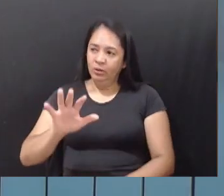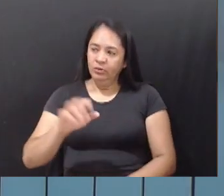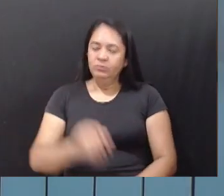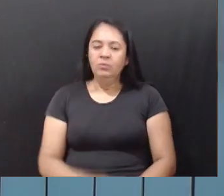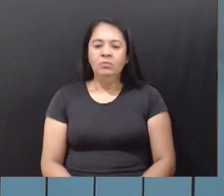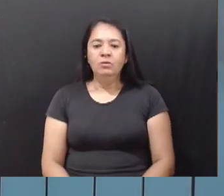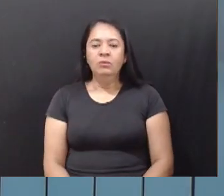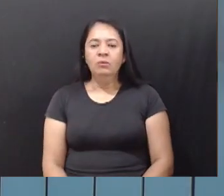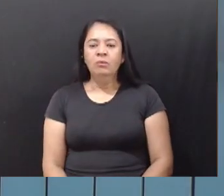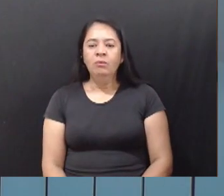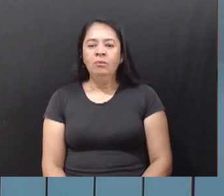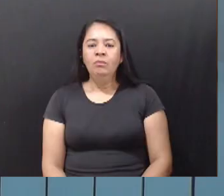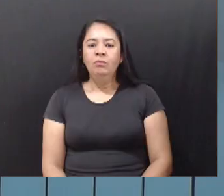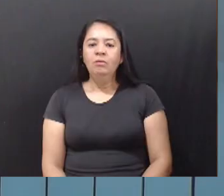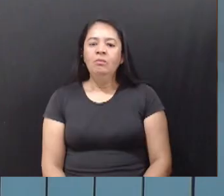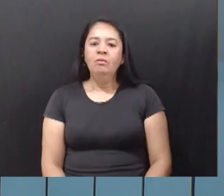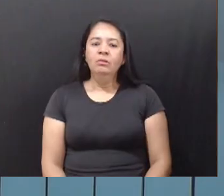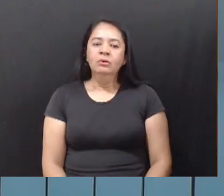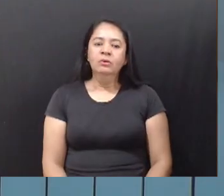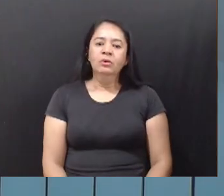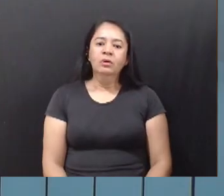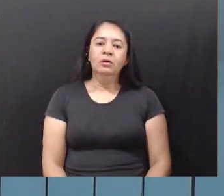aí a prevenção dessa doença?